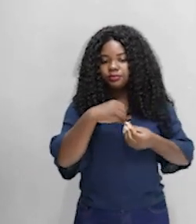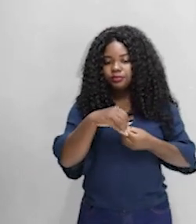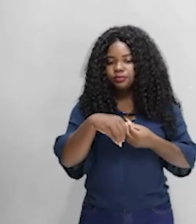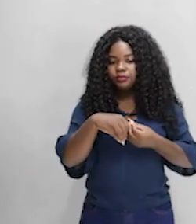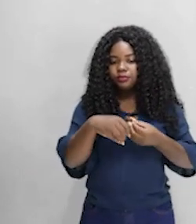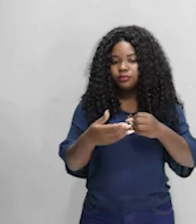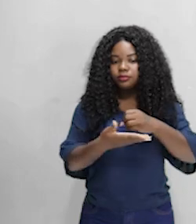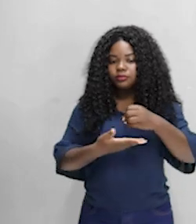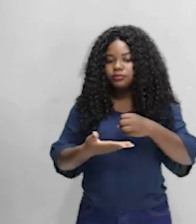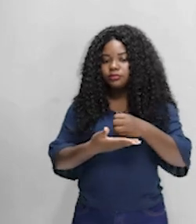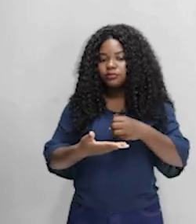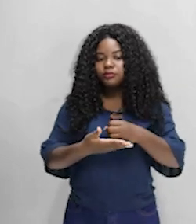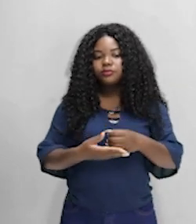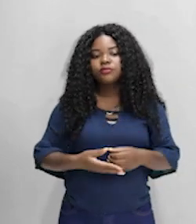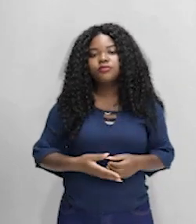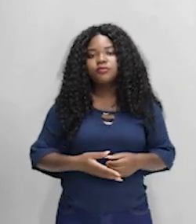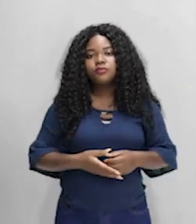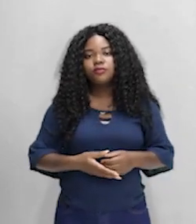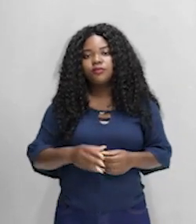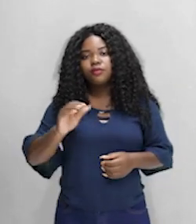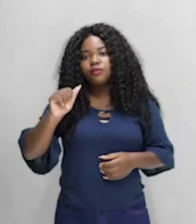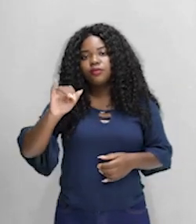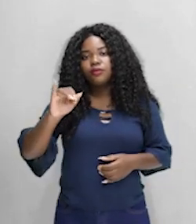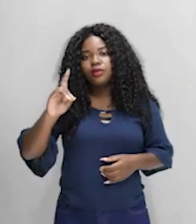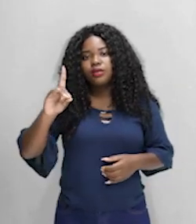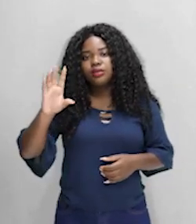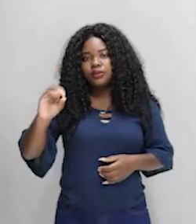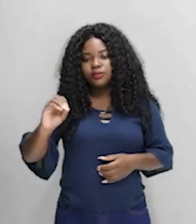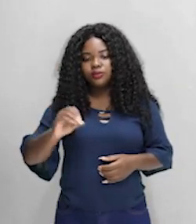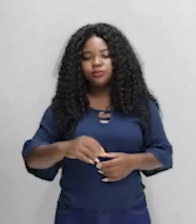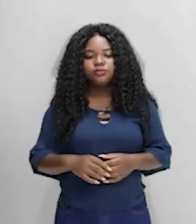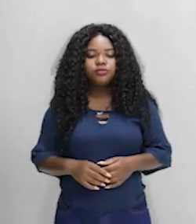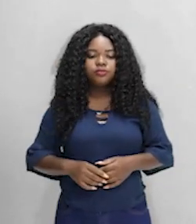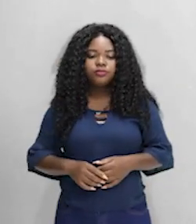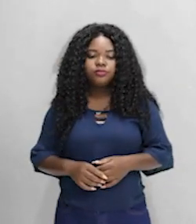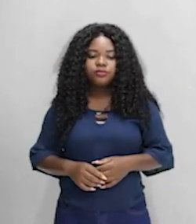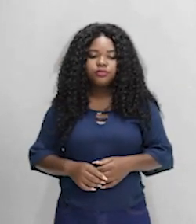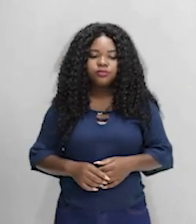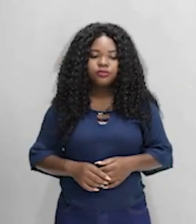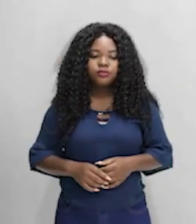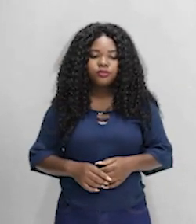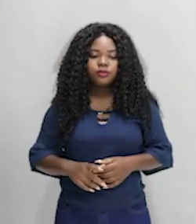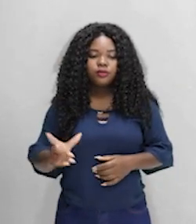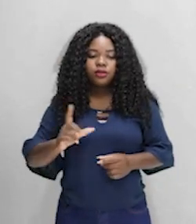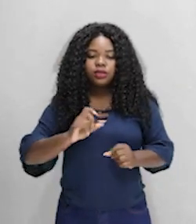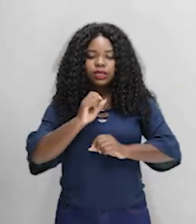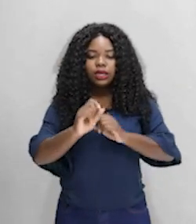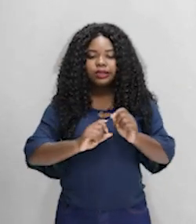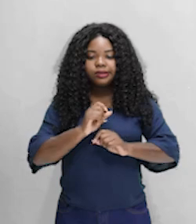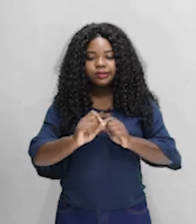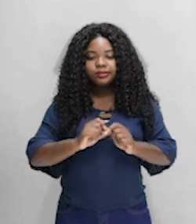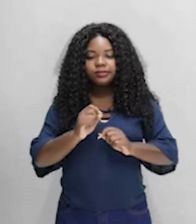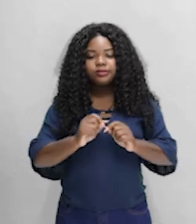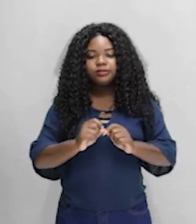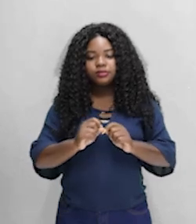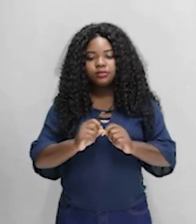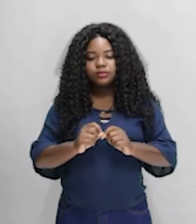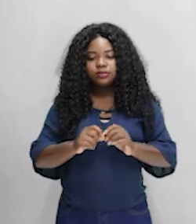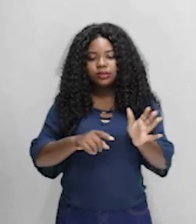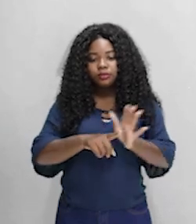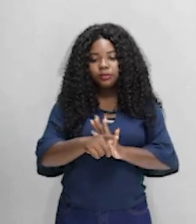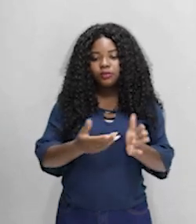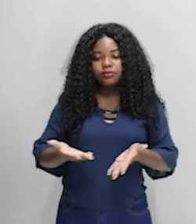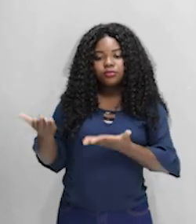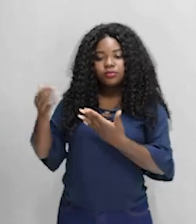Acabamos de citar na questão anterior, um ácido. Show? Bom, As soluções aquosas nos frascos 1, 2,